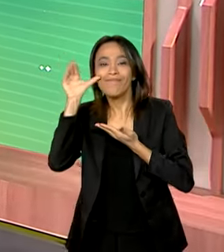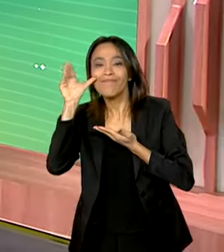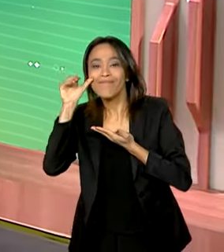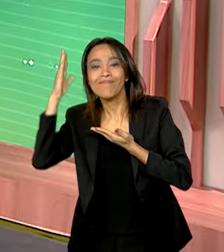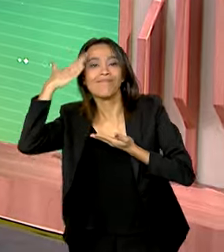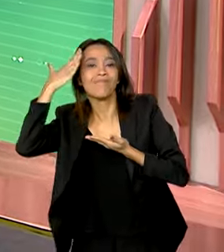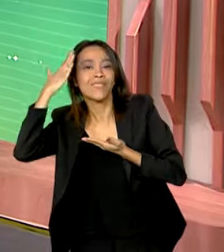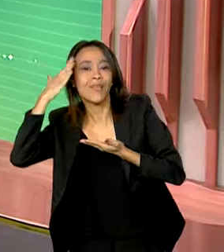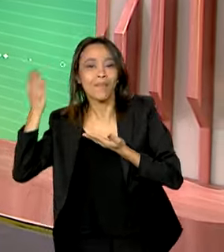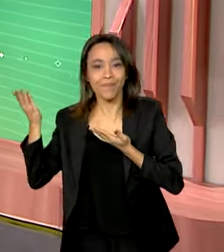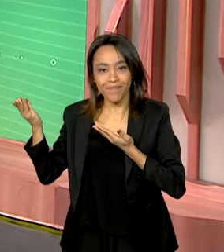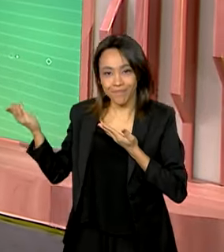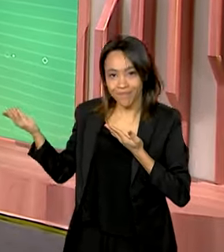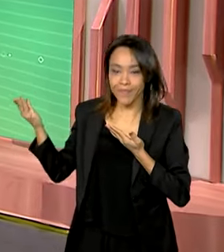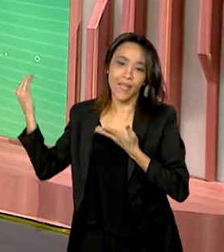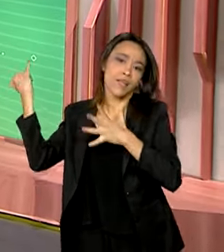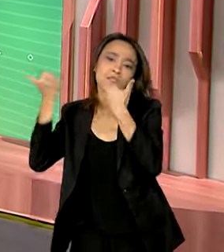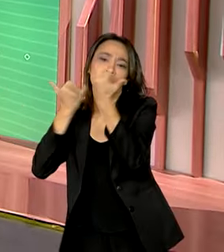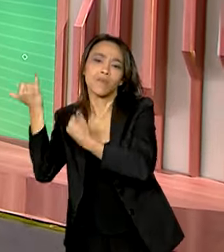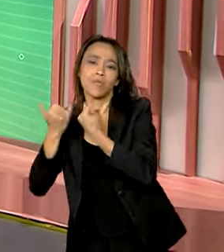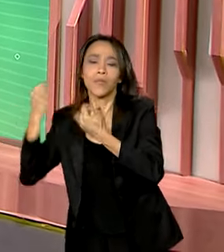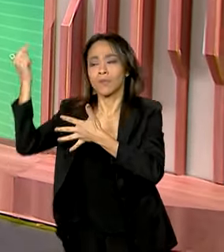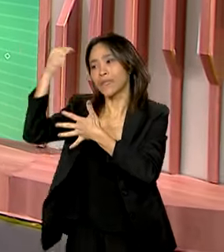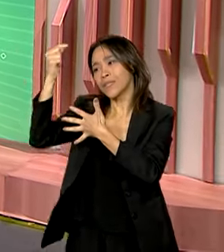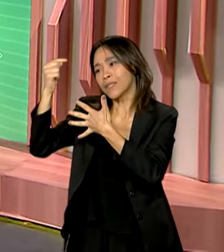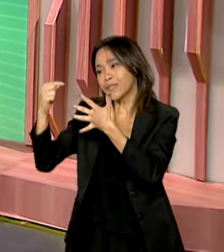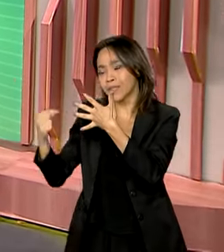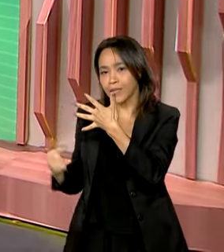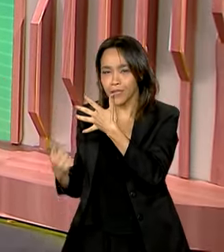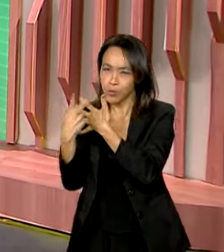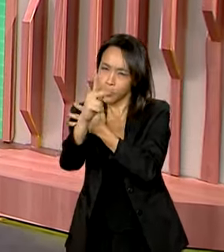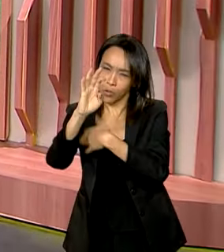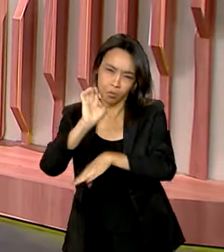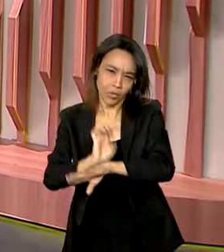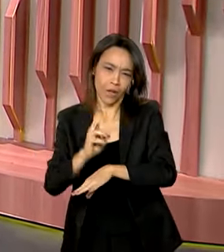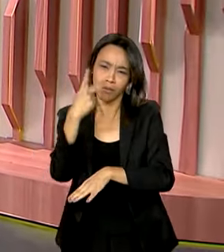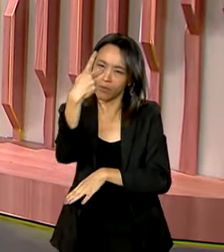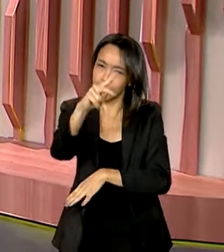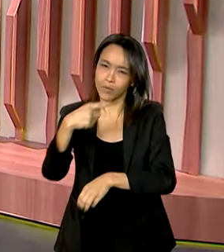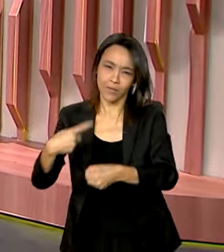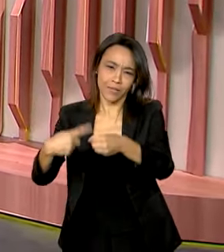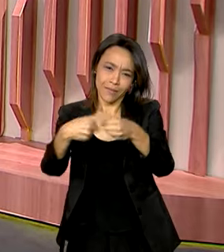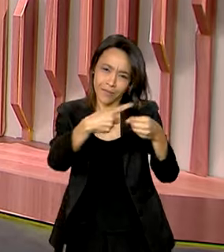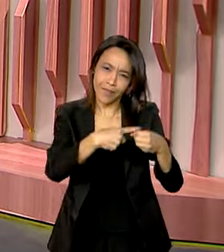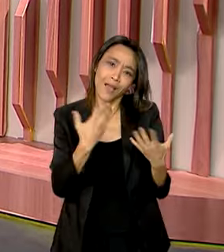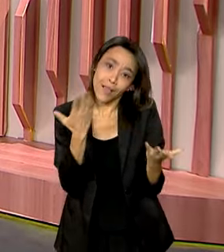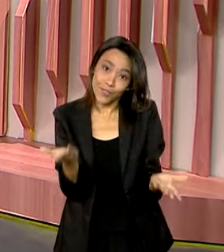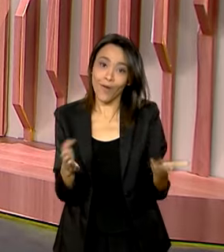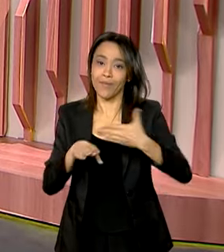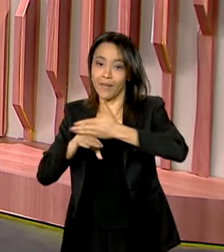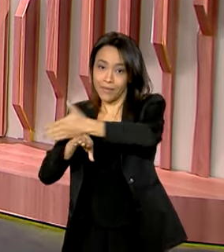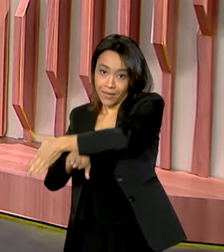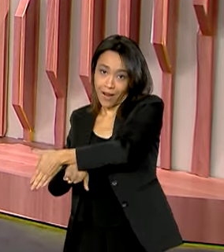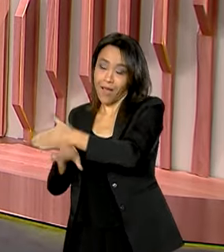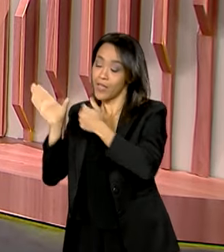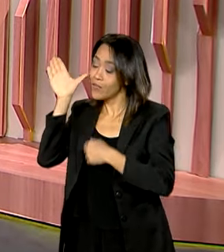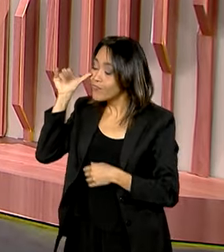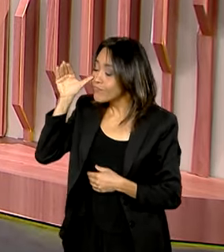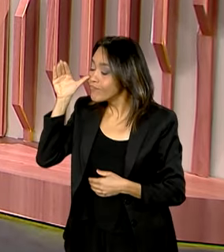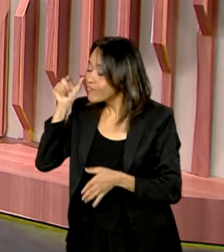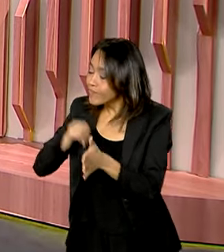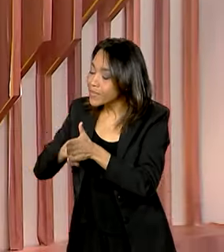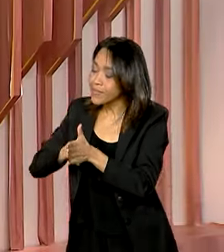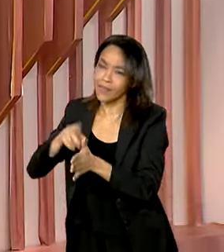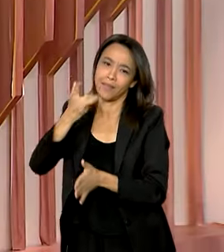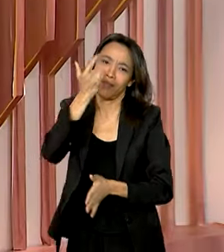gov.br/ComunicaBR, você pode acessar aí todos os dados que você precisar do seu estado, da sua região. É só acessar e fazer a pesquisa bem